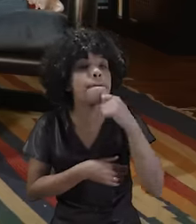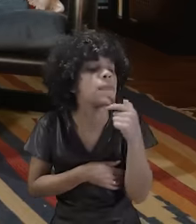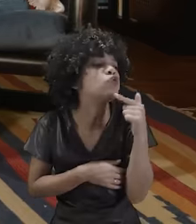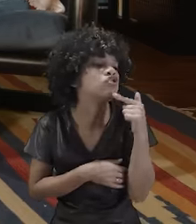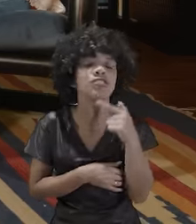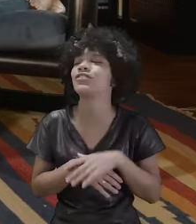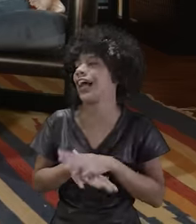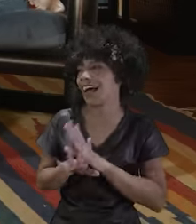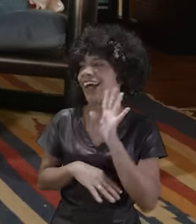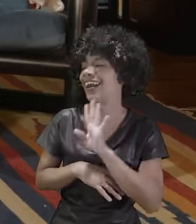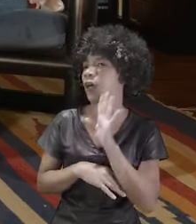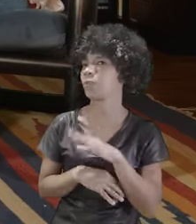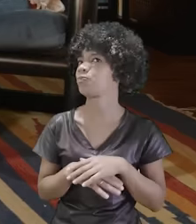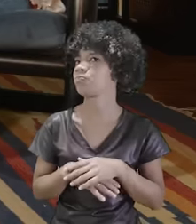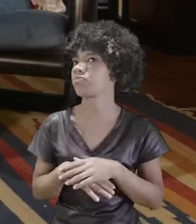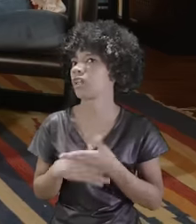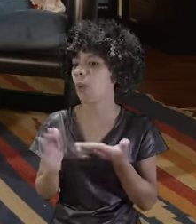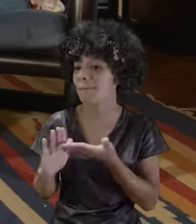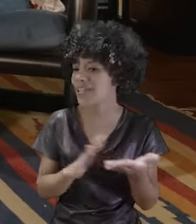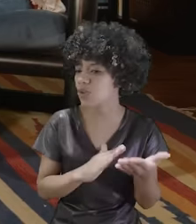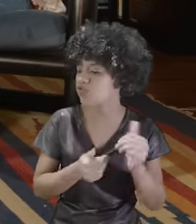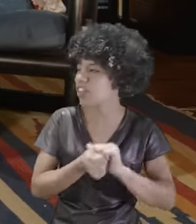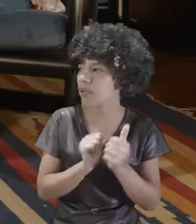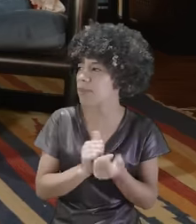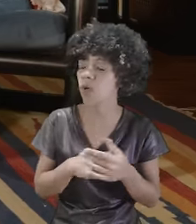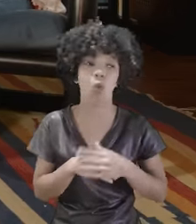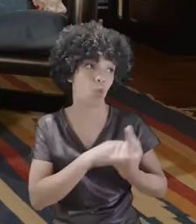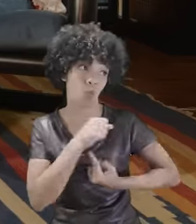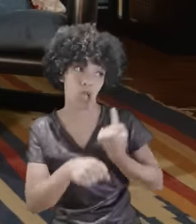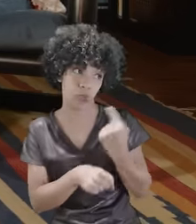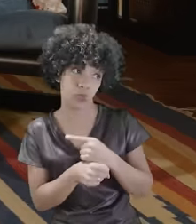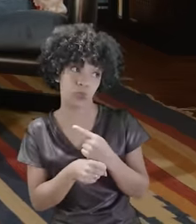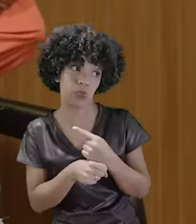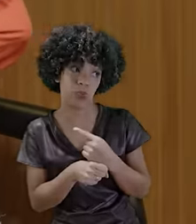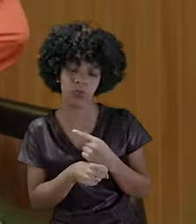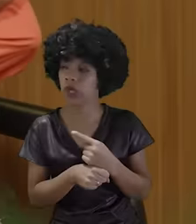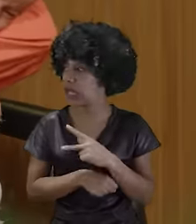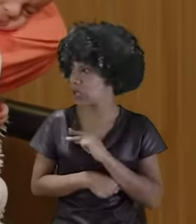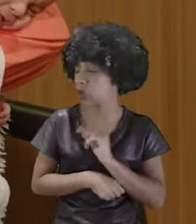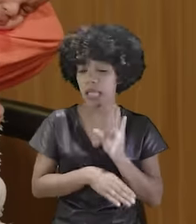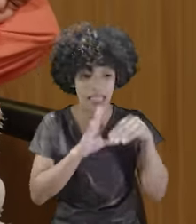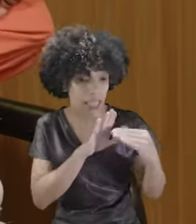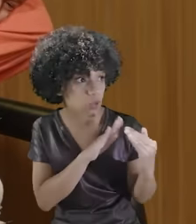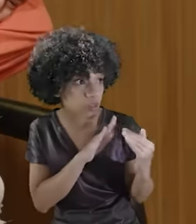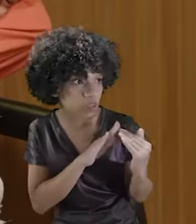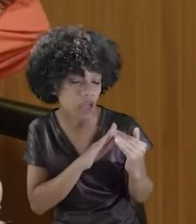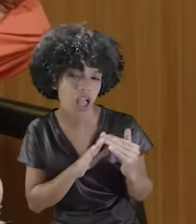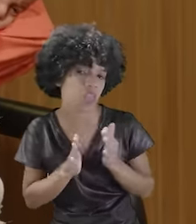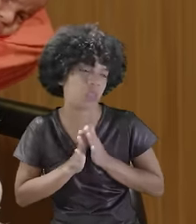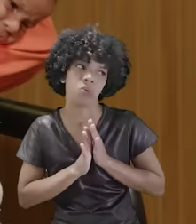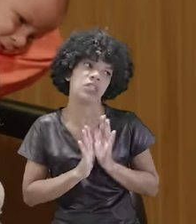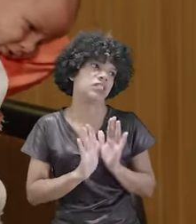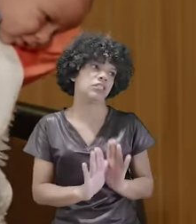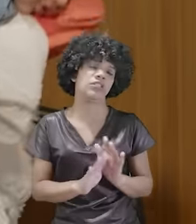pão de queijo ah que legal quanto tempo foi para essa adaptação você mandando um ano e fiquei dentro da casa não